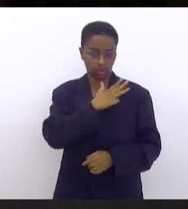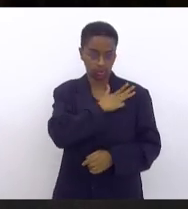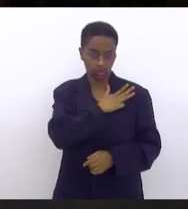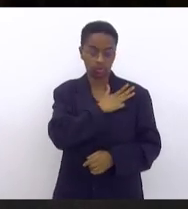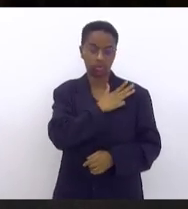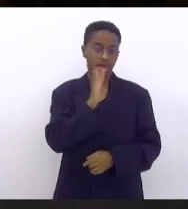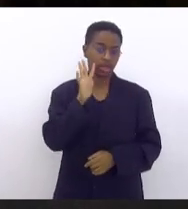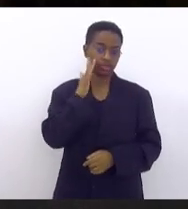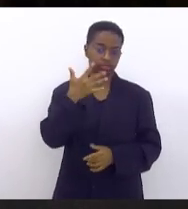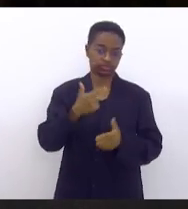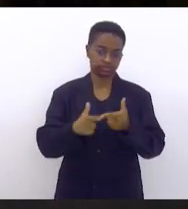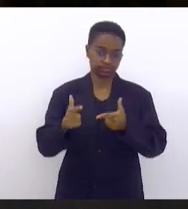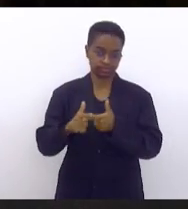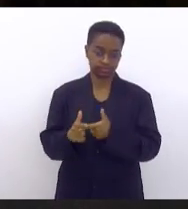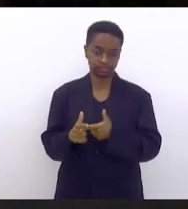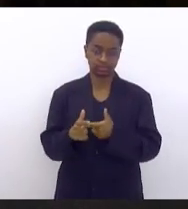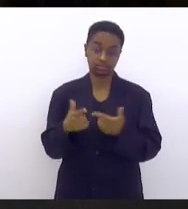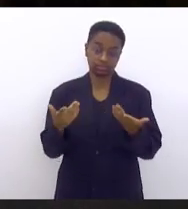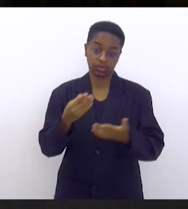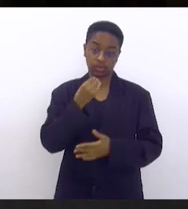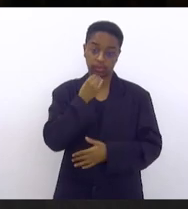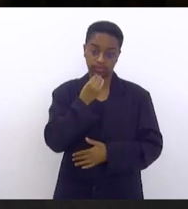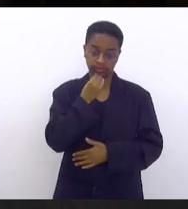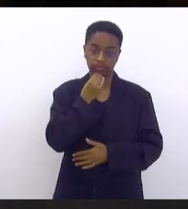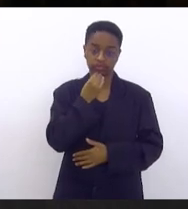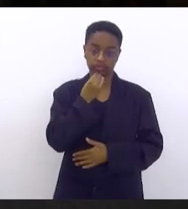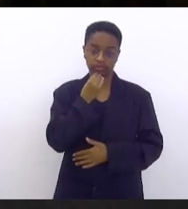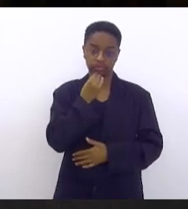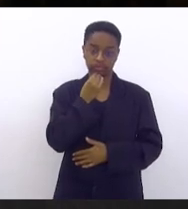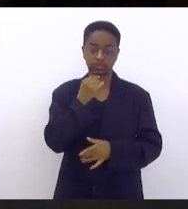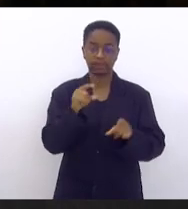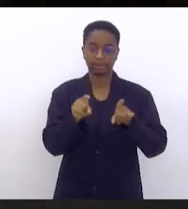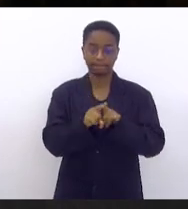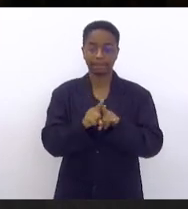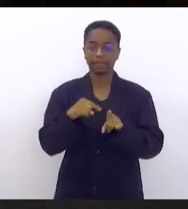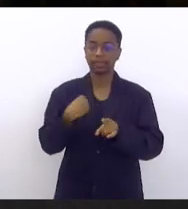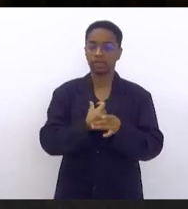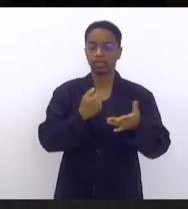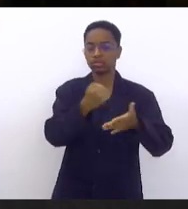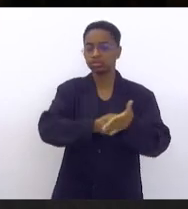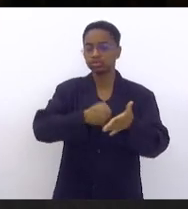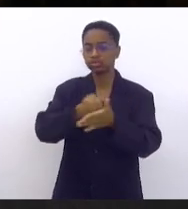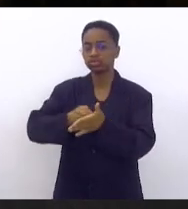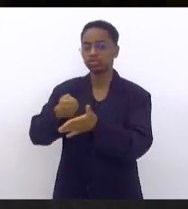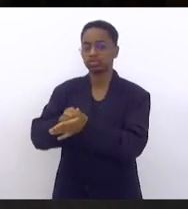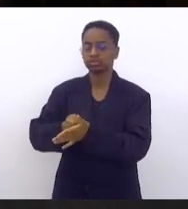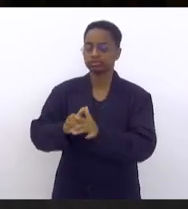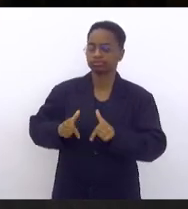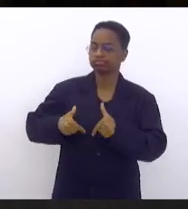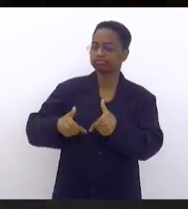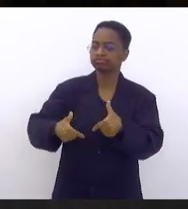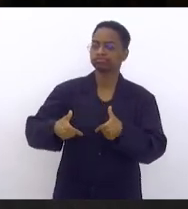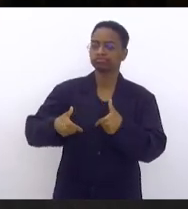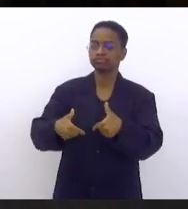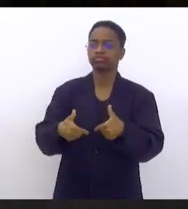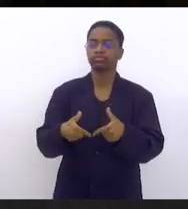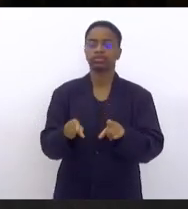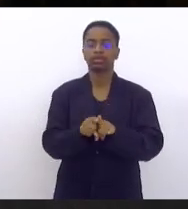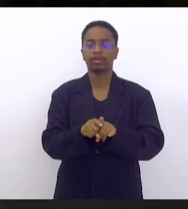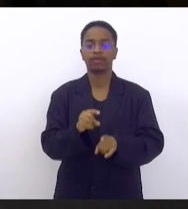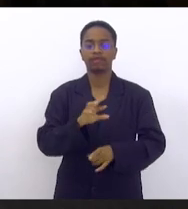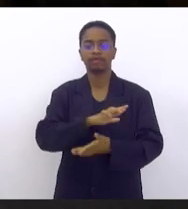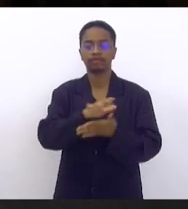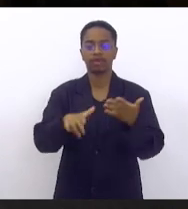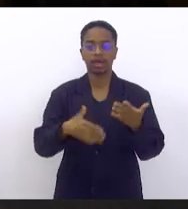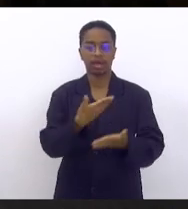resolveu essa questão. Agora é óbvio que nós estamos há algum tempo na luta na rua. Muitos companheiros que eu vejo aqui